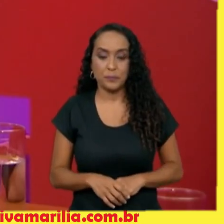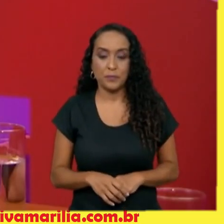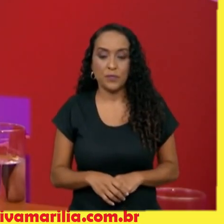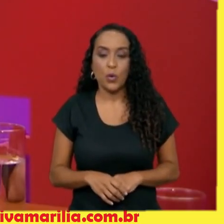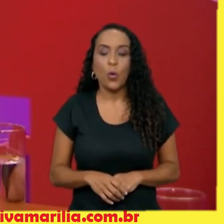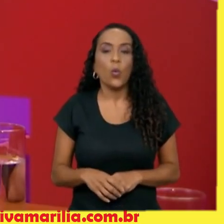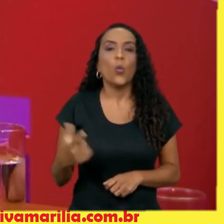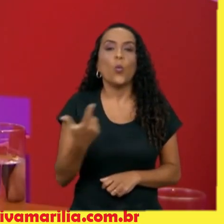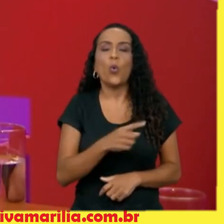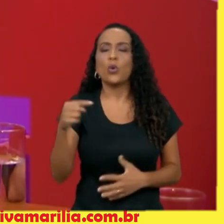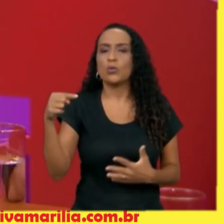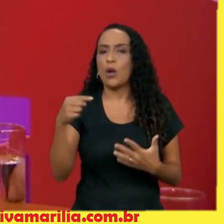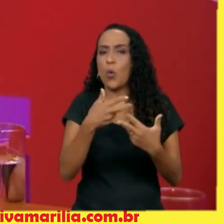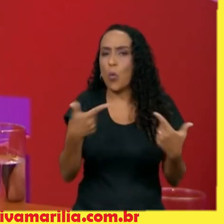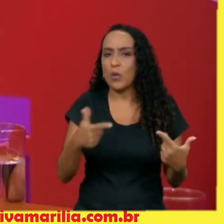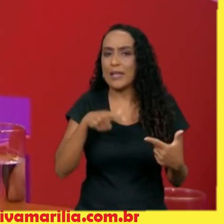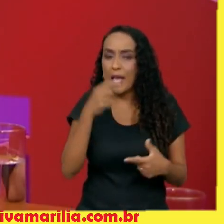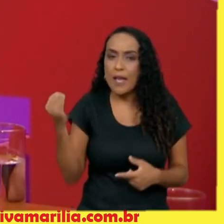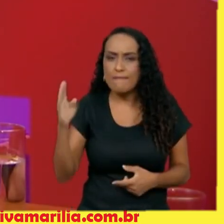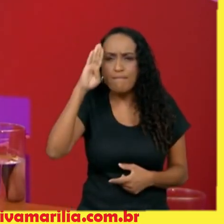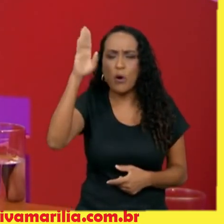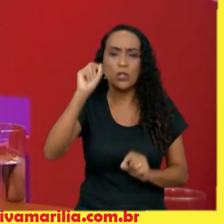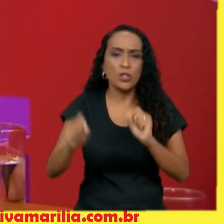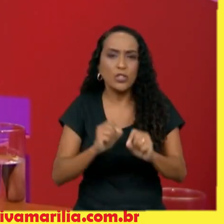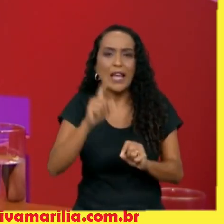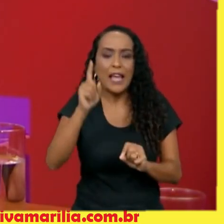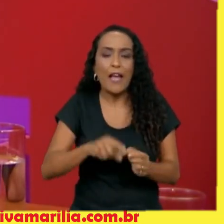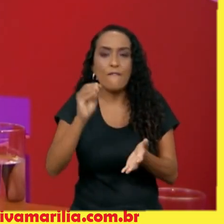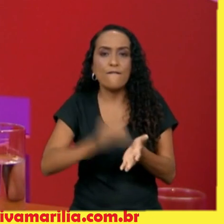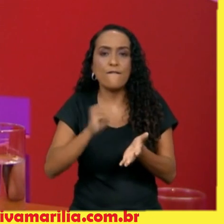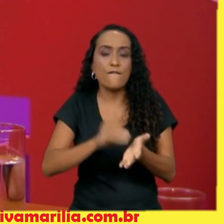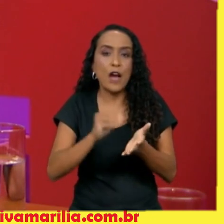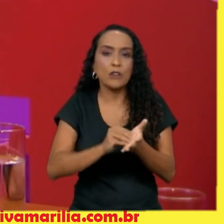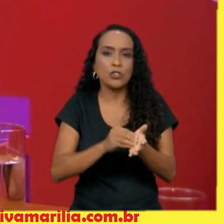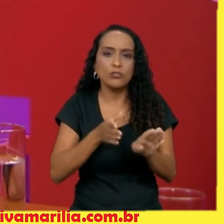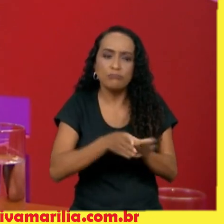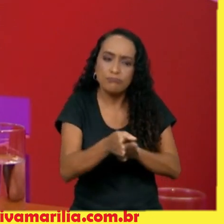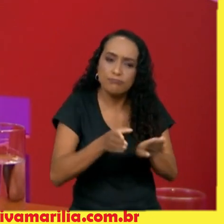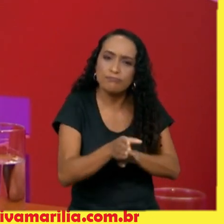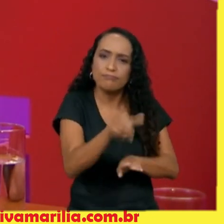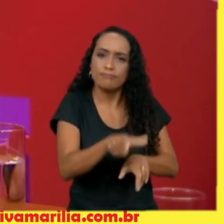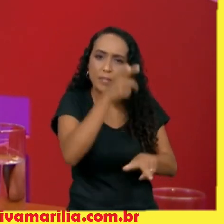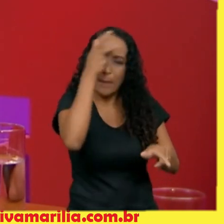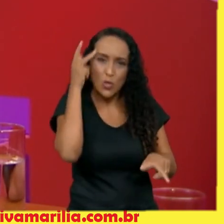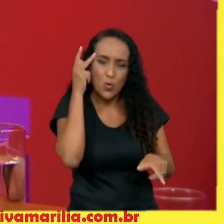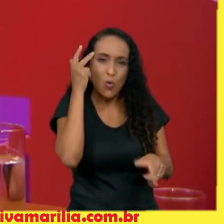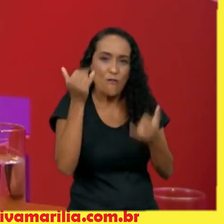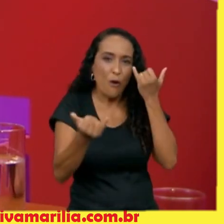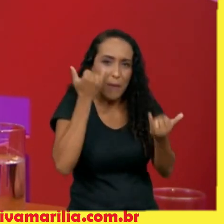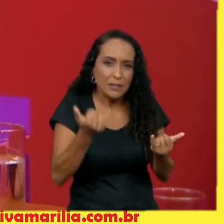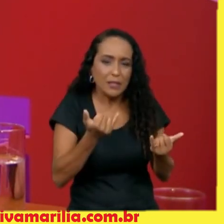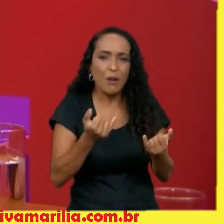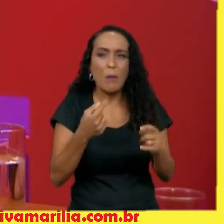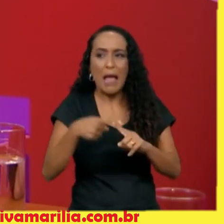O outro ponto que eu acho que é fundamental para isso é a desorientação desse cara. Né? A gente está falando de um país aqui que